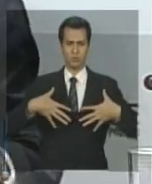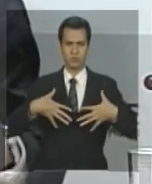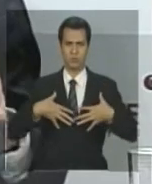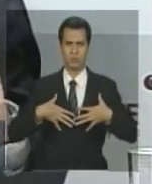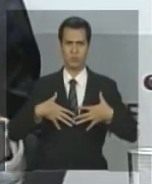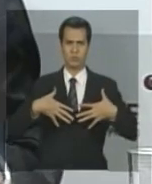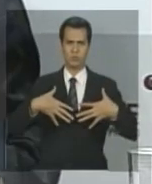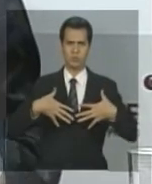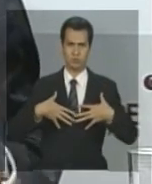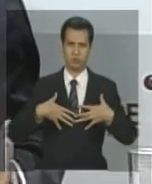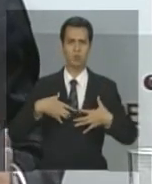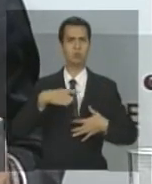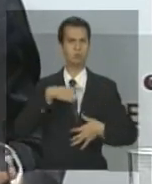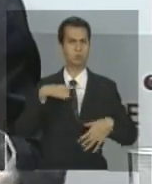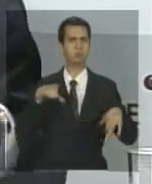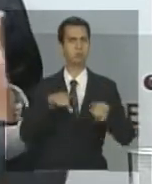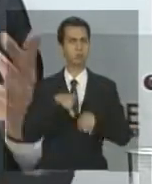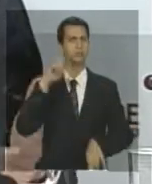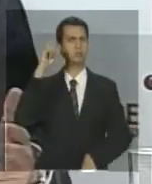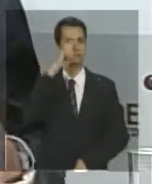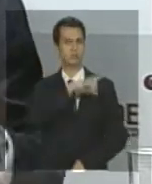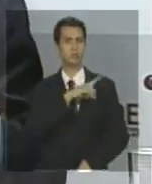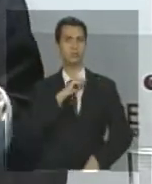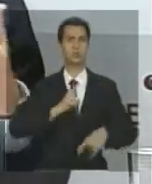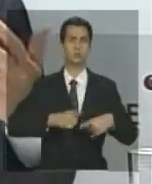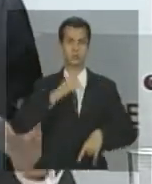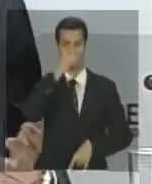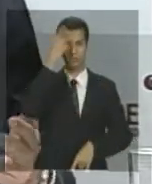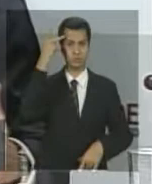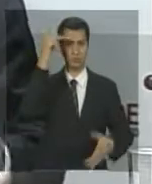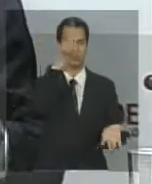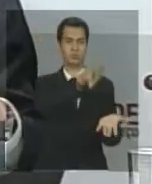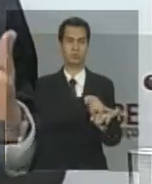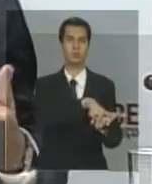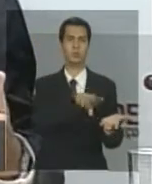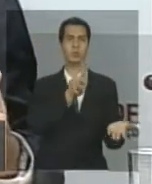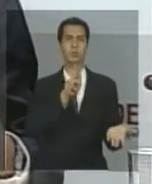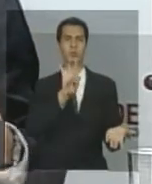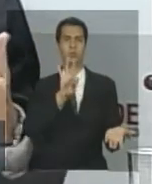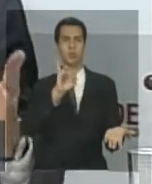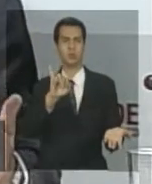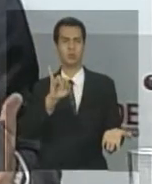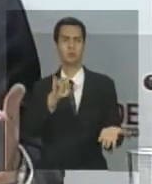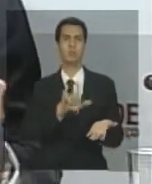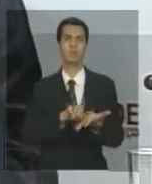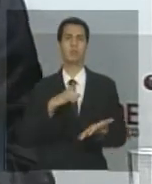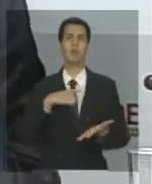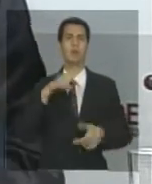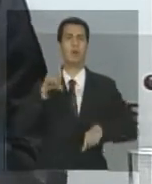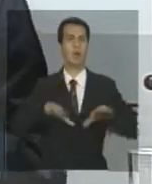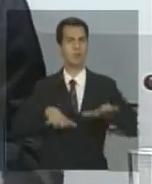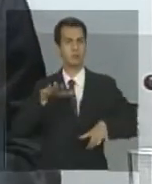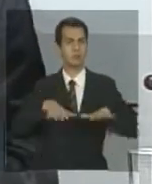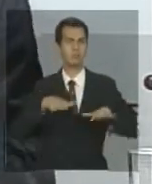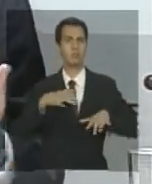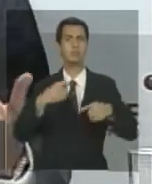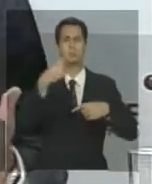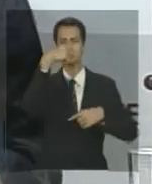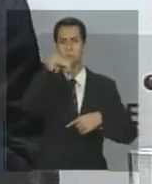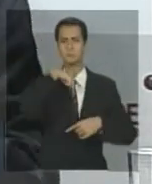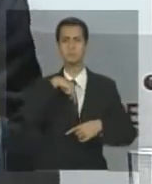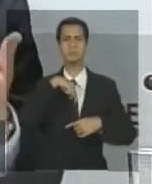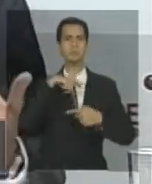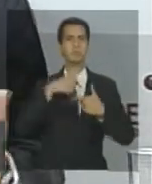você manter um paciente que está na UTI, entubado, tá certo? Que é o paciente que pode ser um potencial doador, com esse